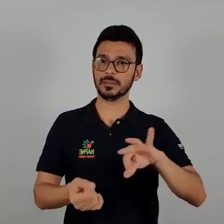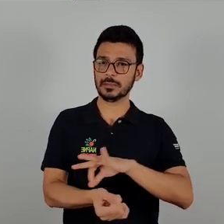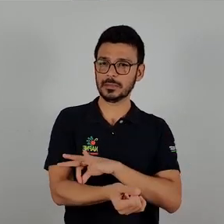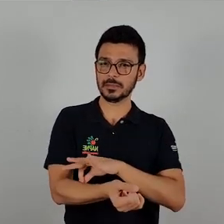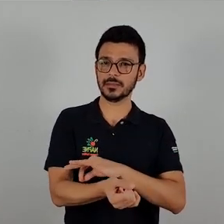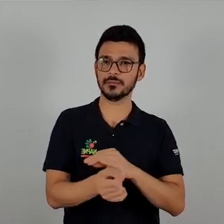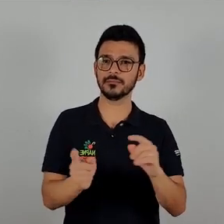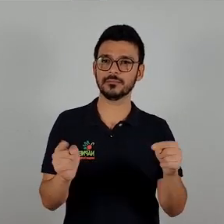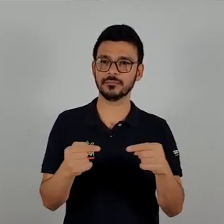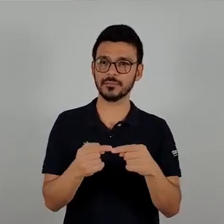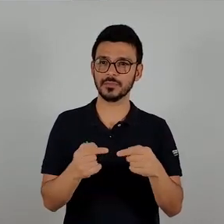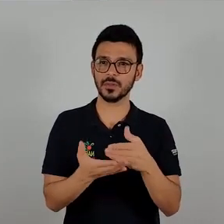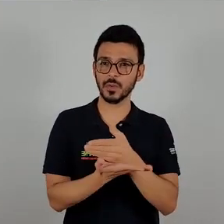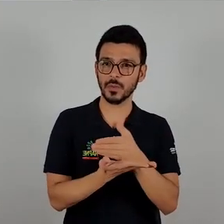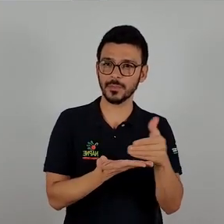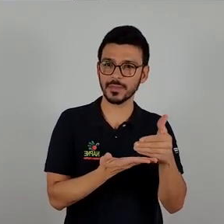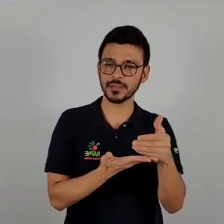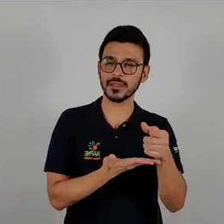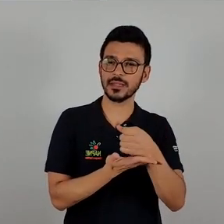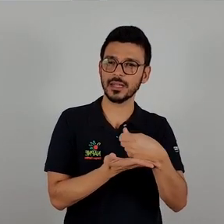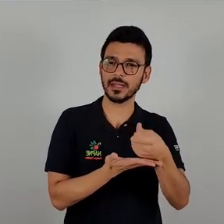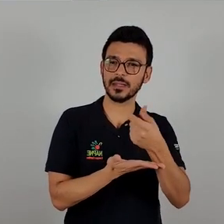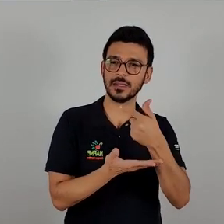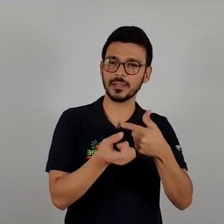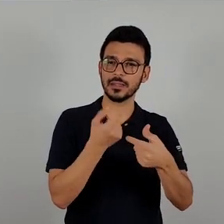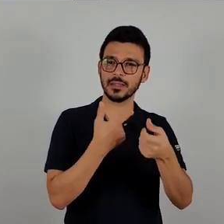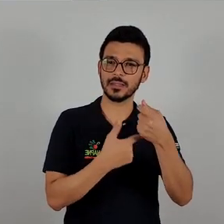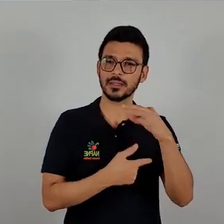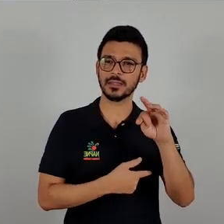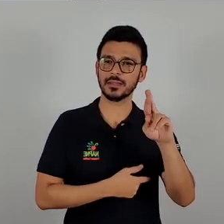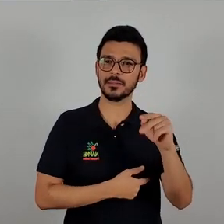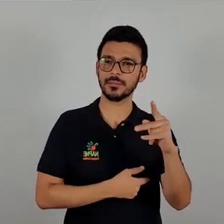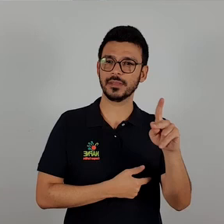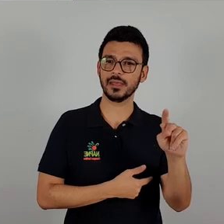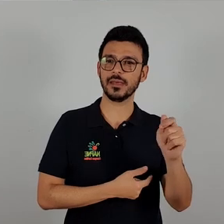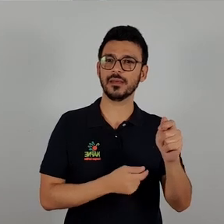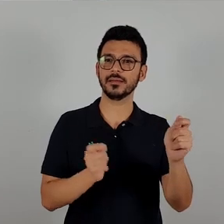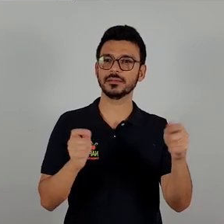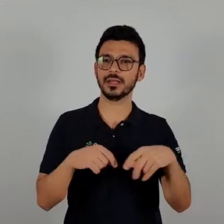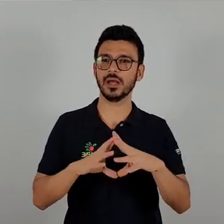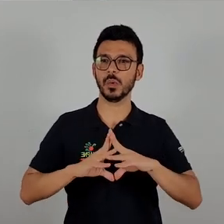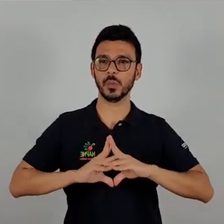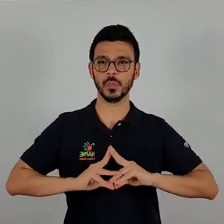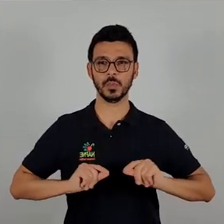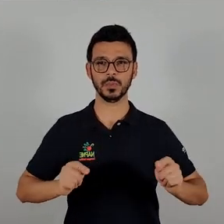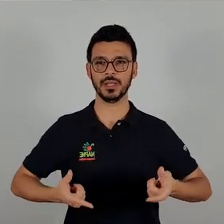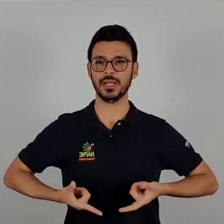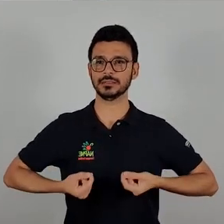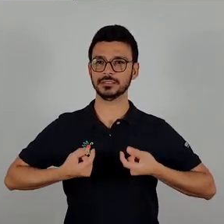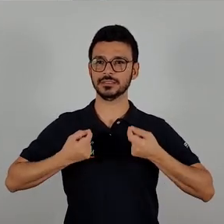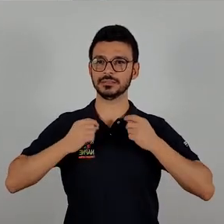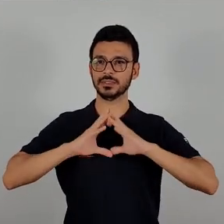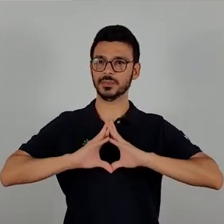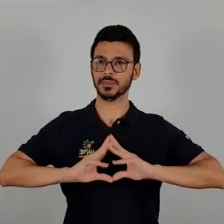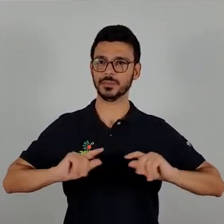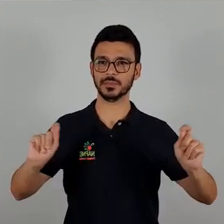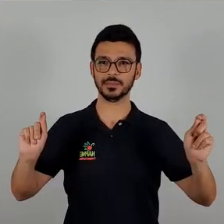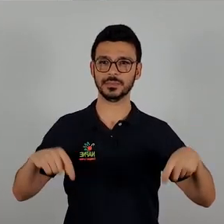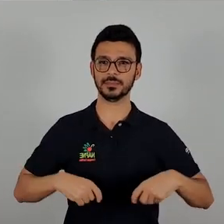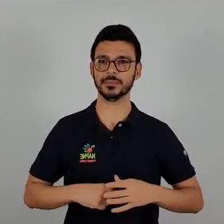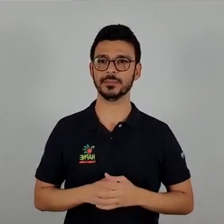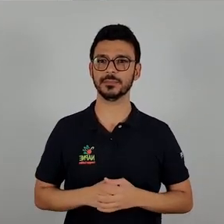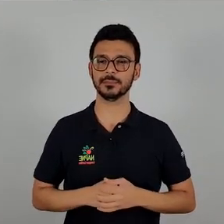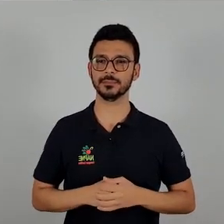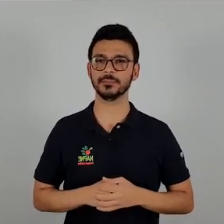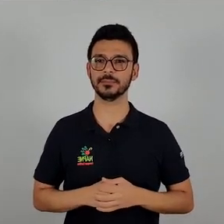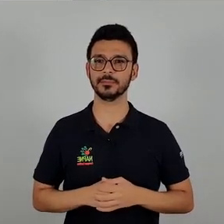Professor, você falou dessa questão da medicina integrativa, né? Que nem o Thomas, que é o cachorrinho lá, ele